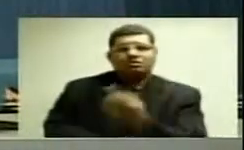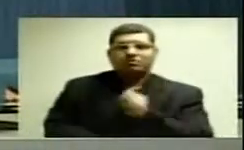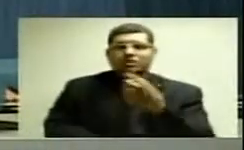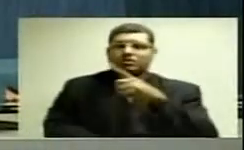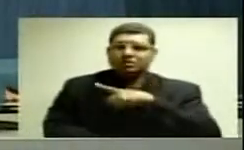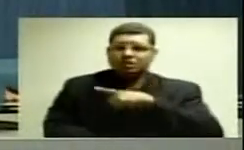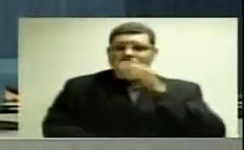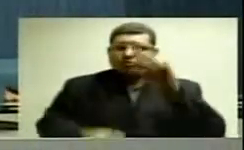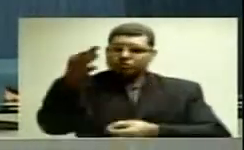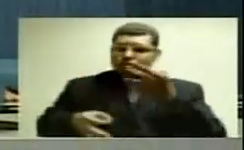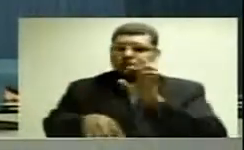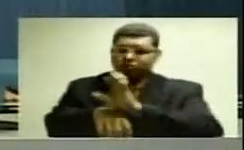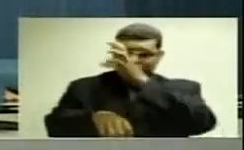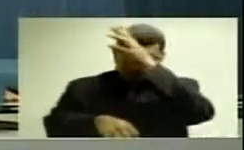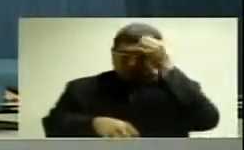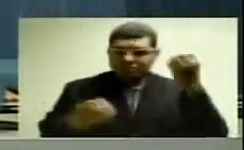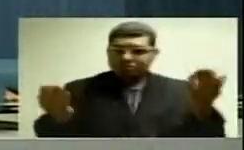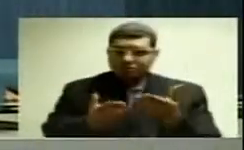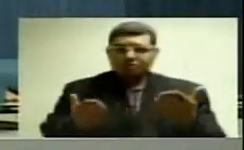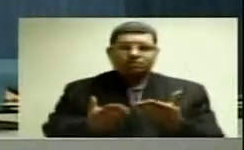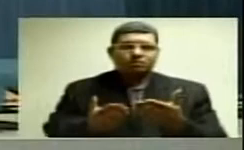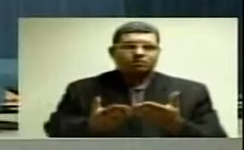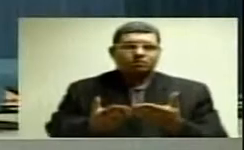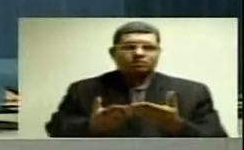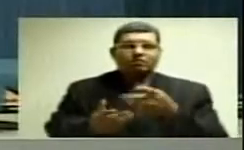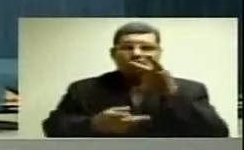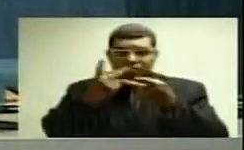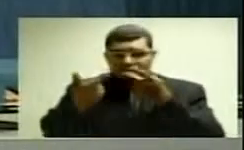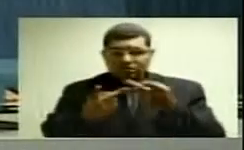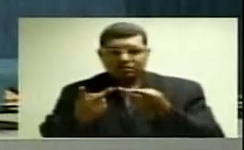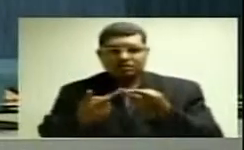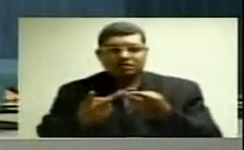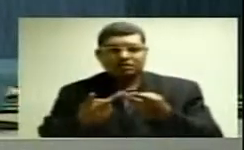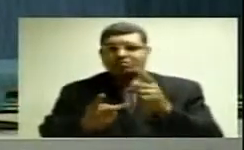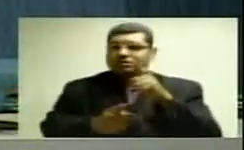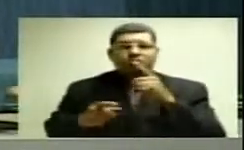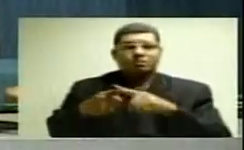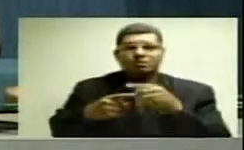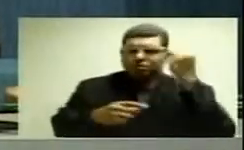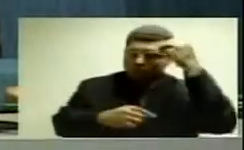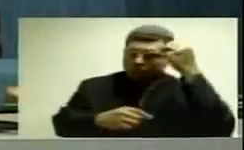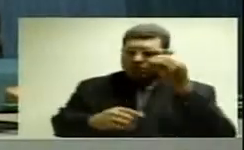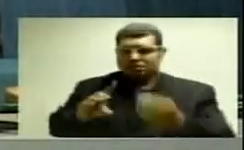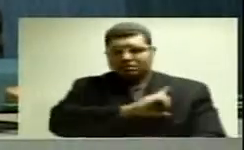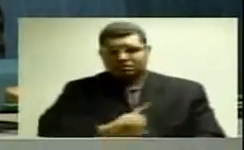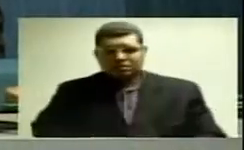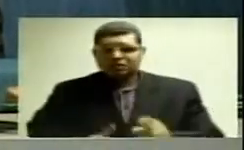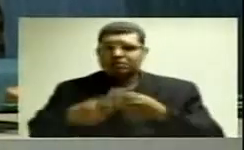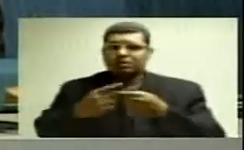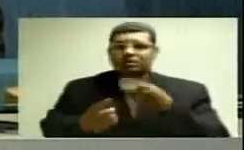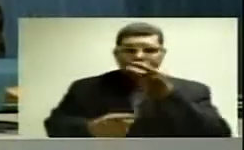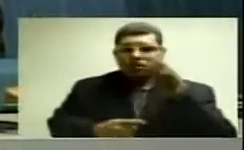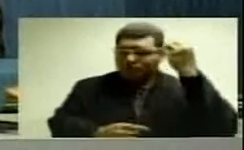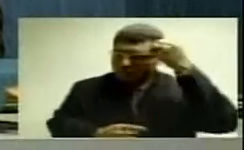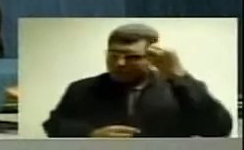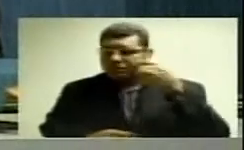Nós temos na Justiça do Estado do Amazonas, e falo isso não com a experiência de deputado, mas